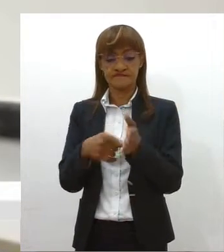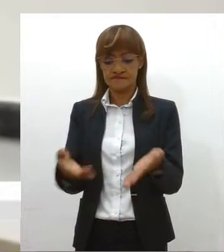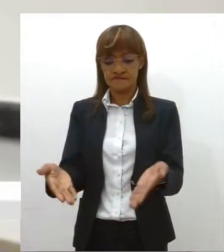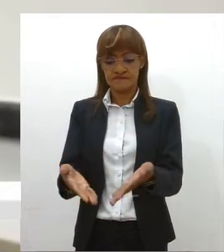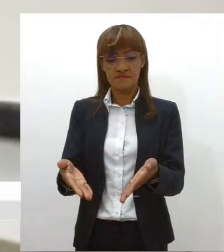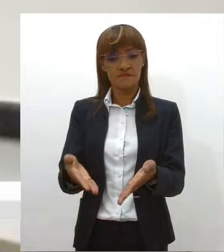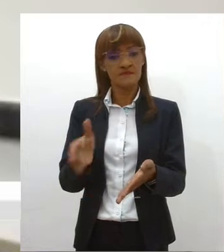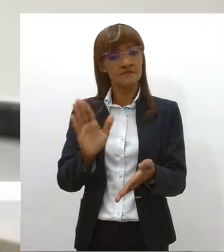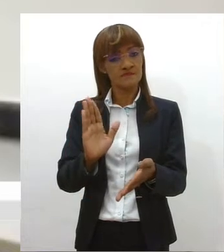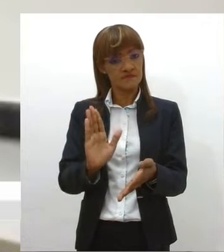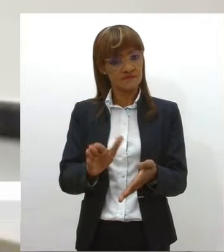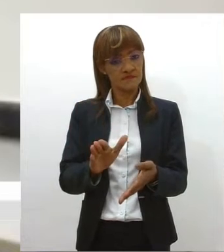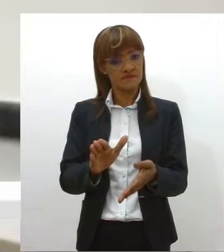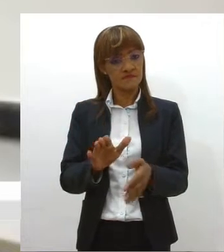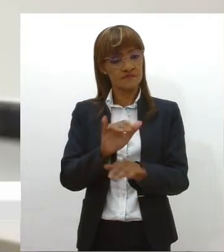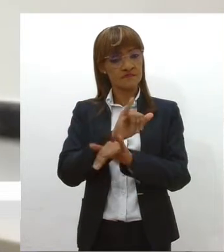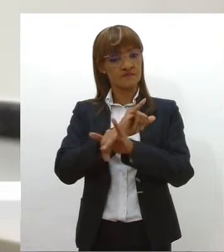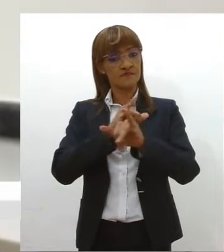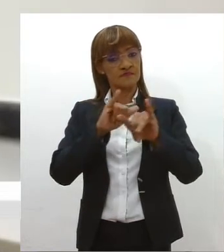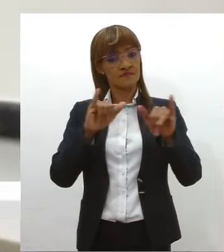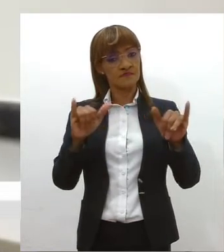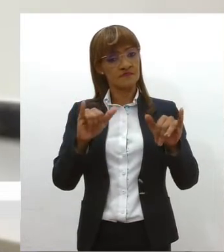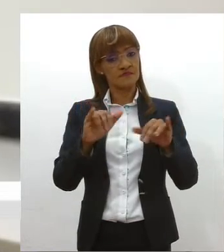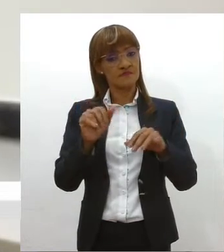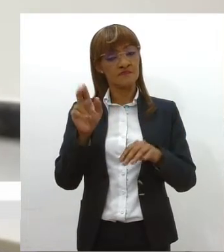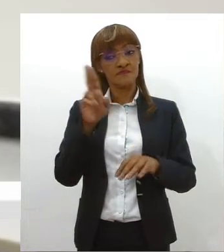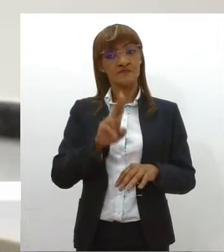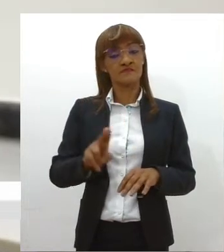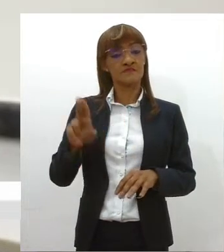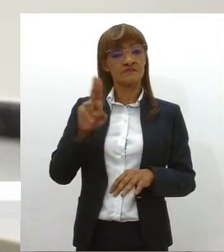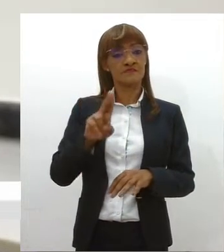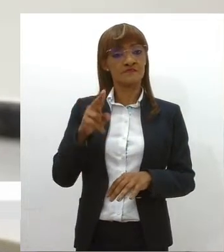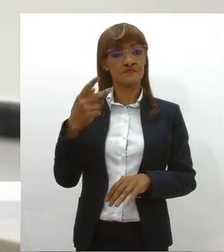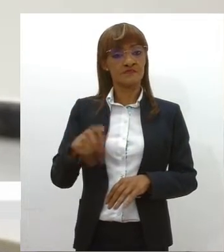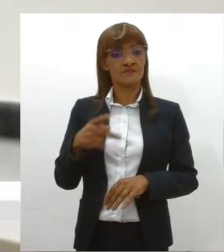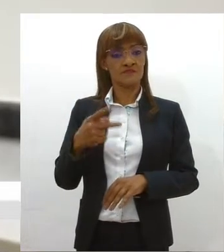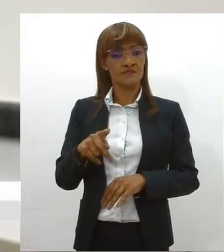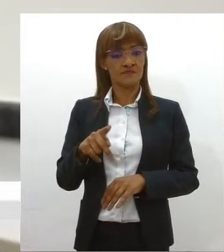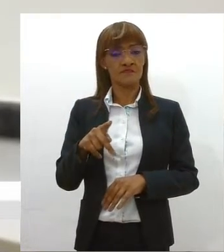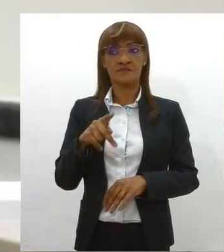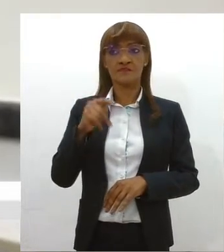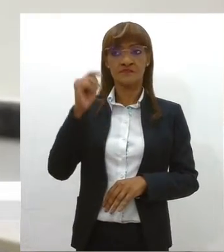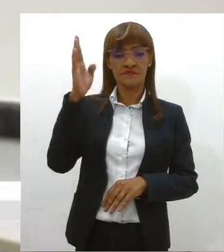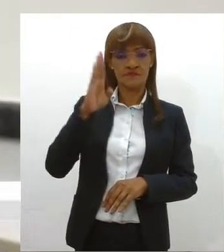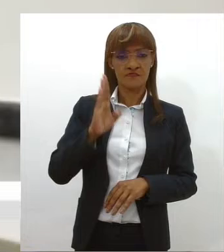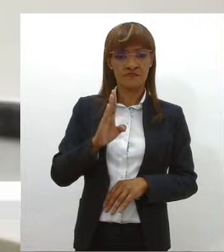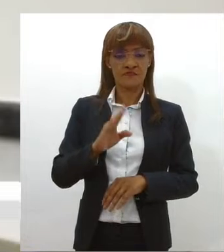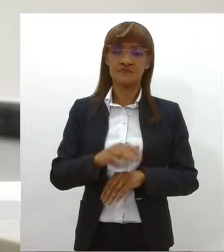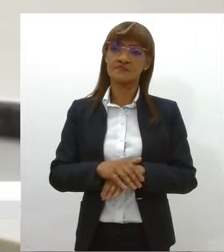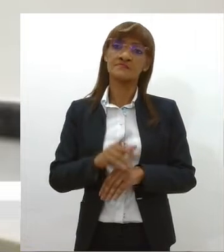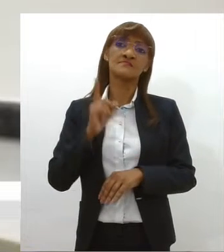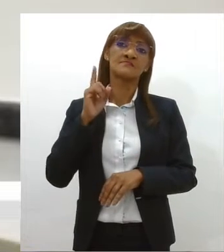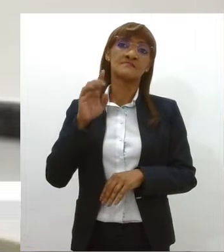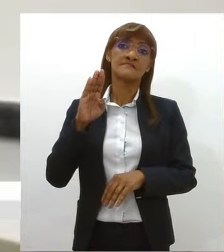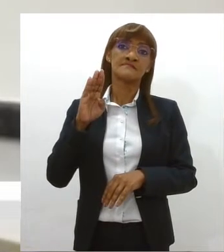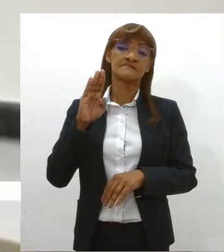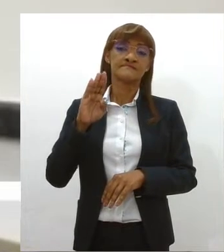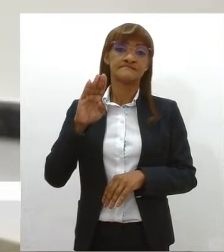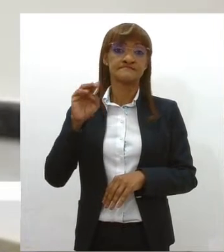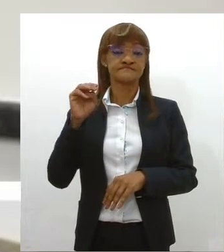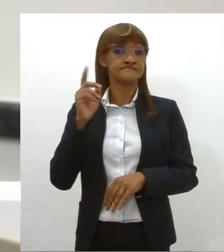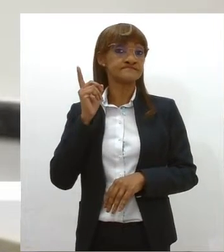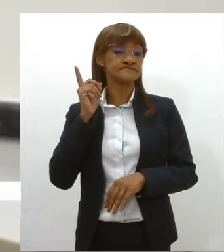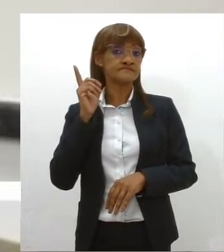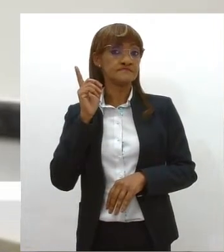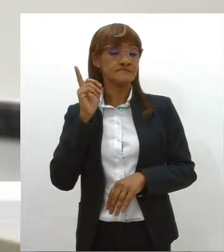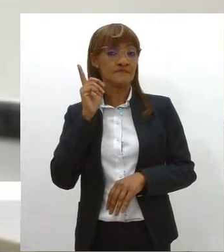que lançaram na a Universidade de Lavras, aqui no Brasil, lá em Minas Gerais. Eles fizeram um estudo com vários